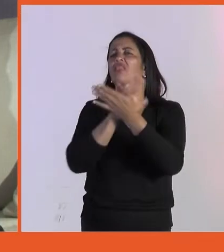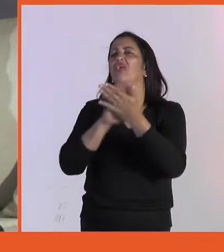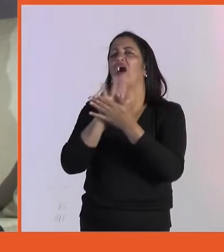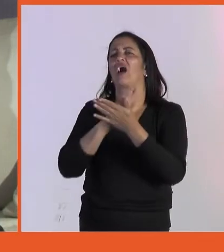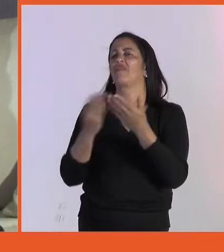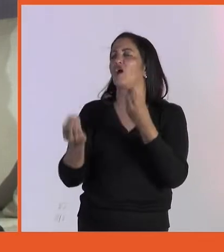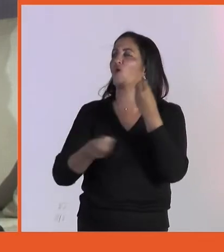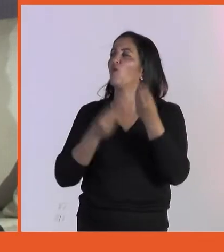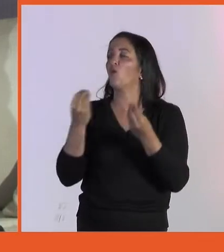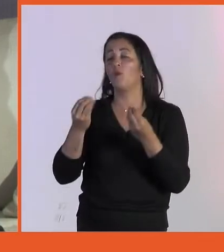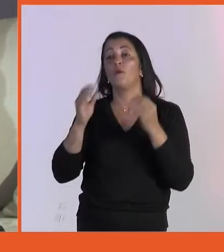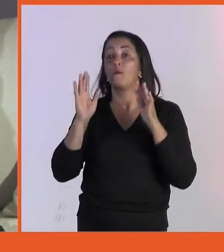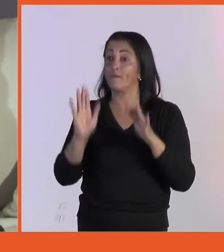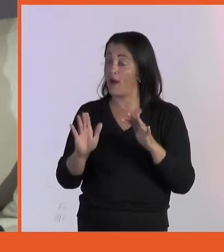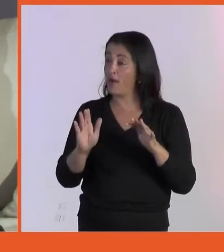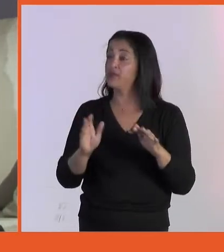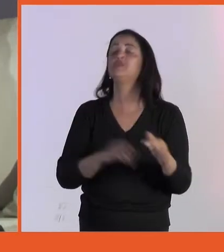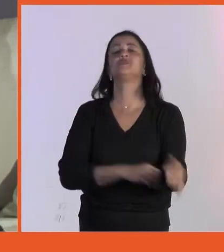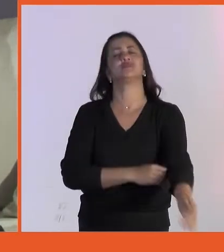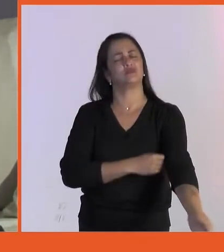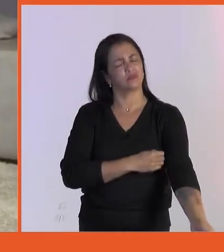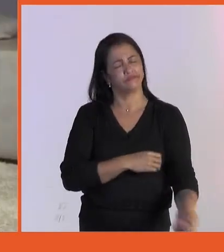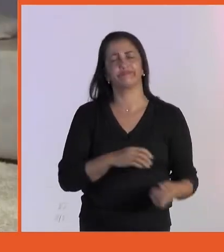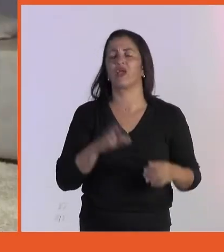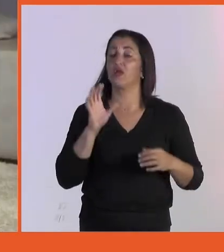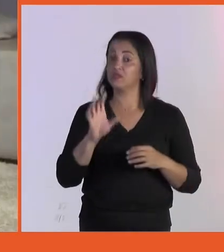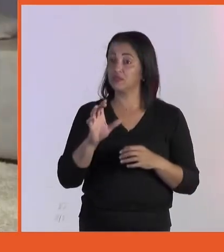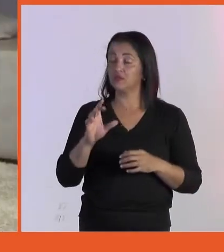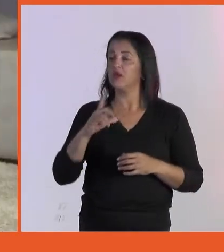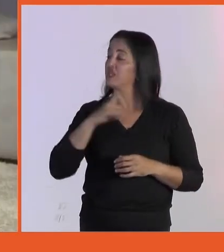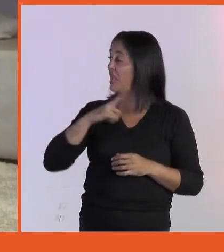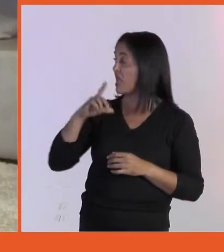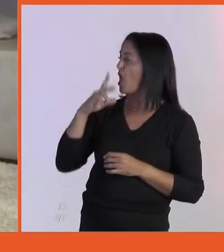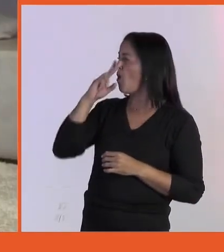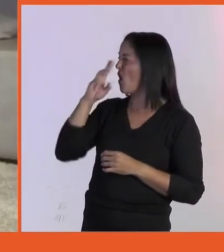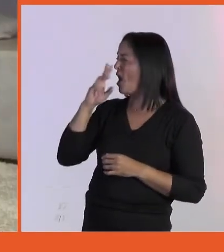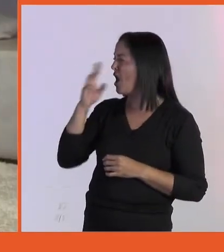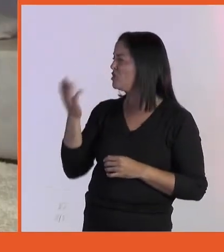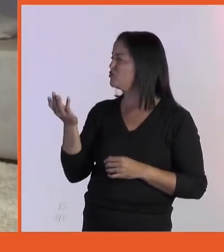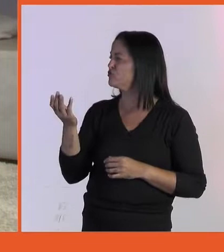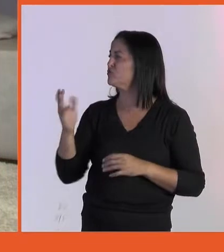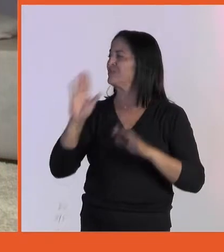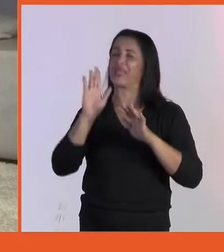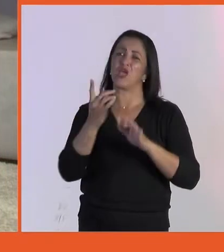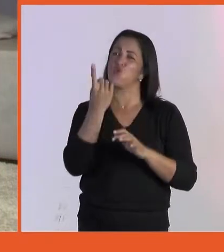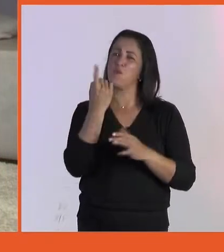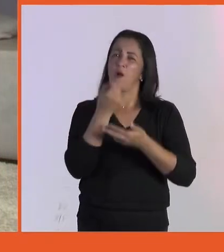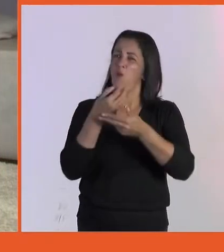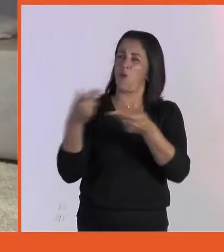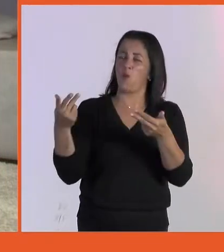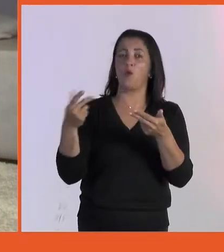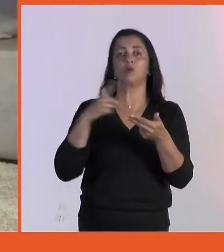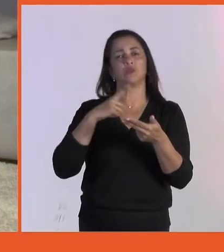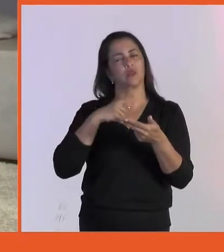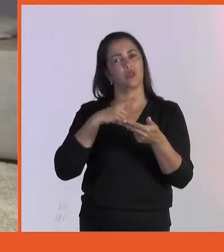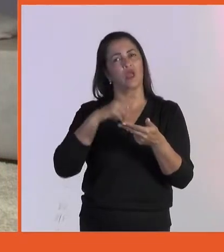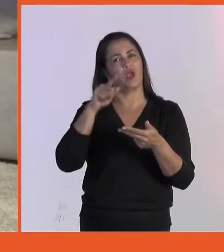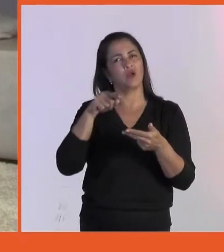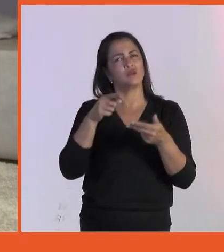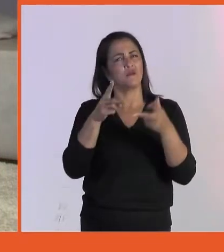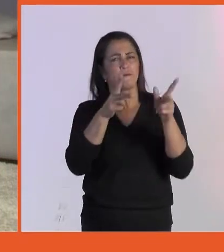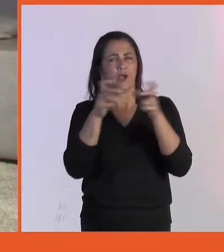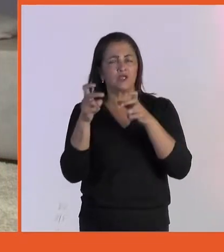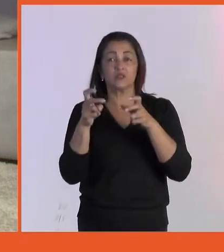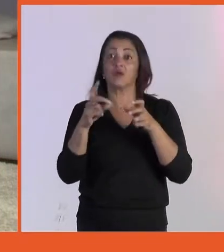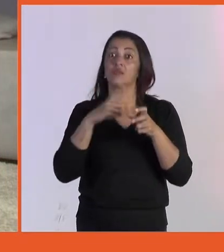internet. Assim, só interrompendo um pouco, eu acho que uma das coisas que muito criador de conteúdo às vezes se apega